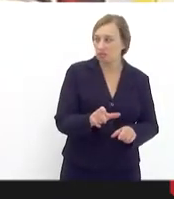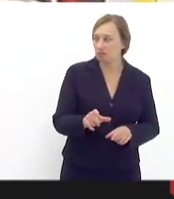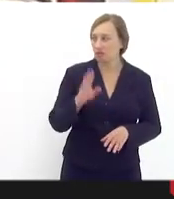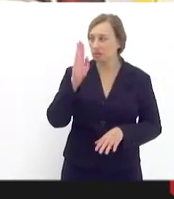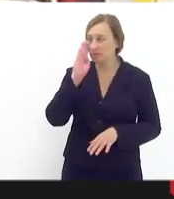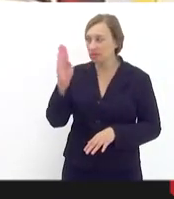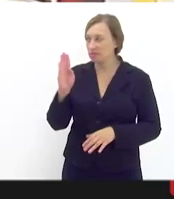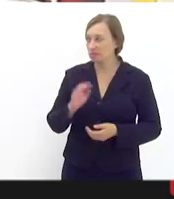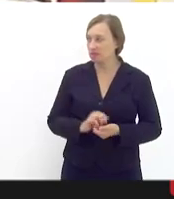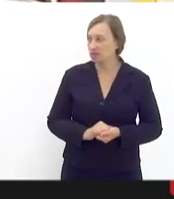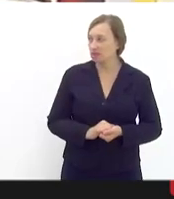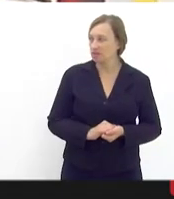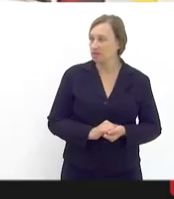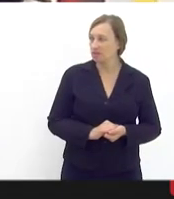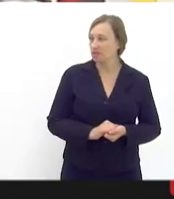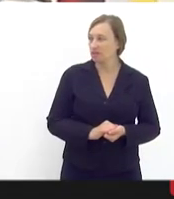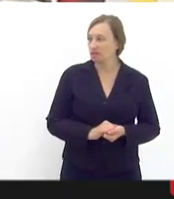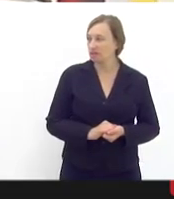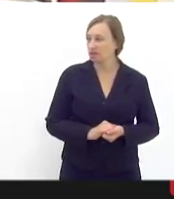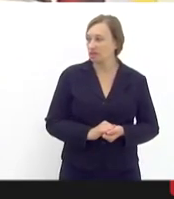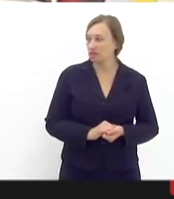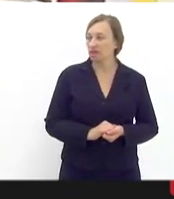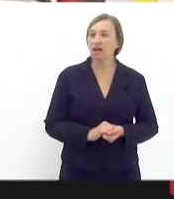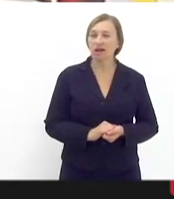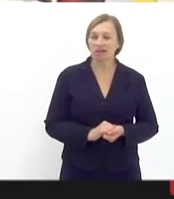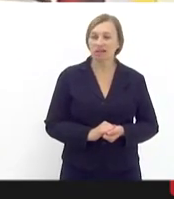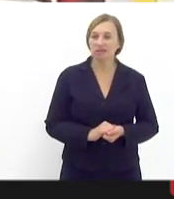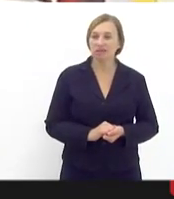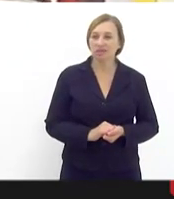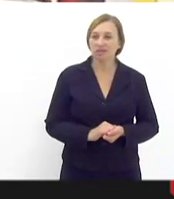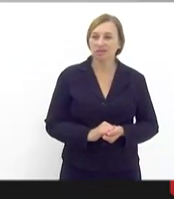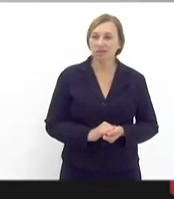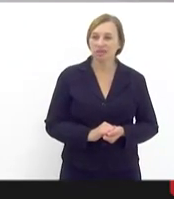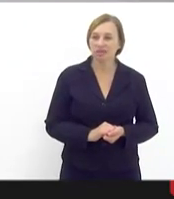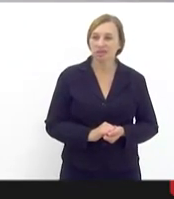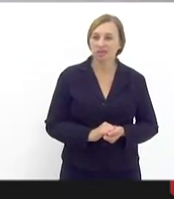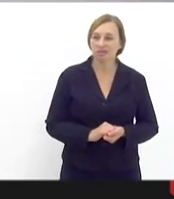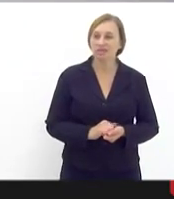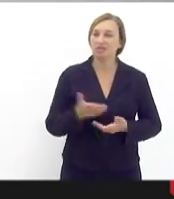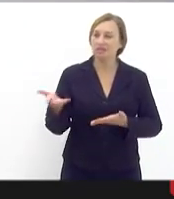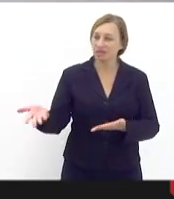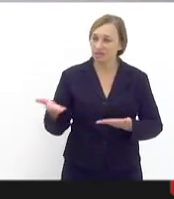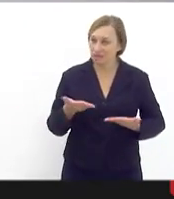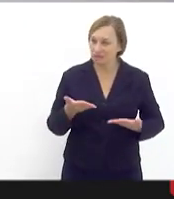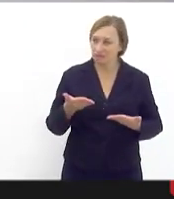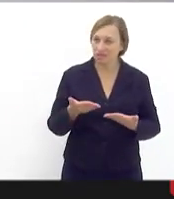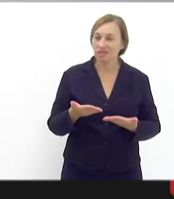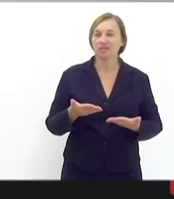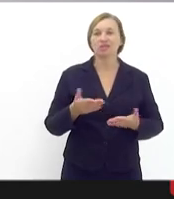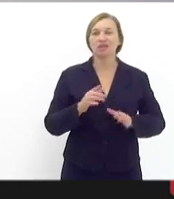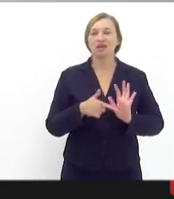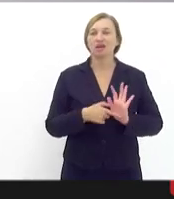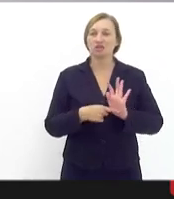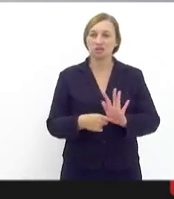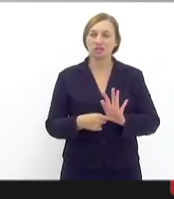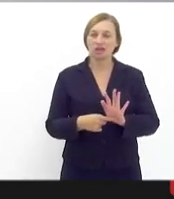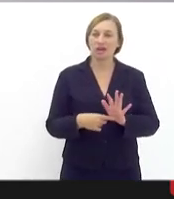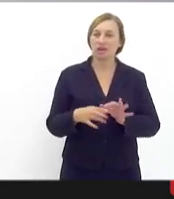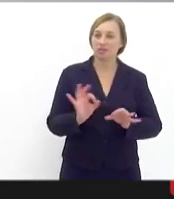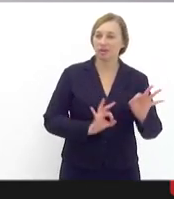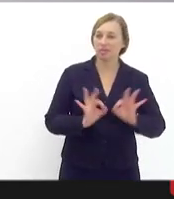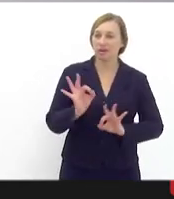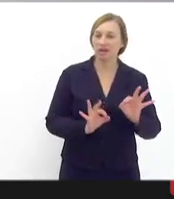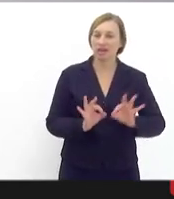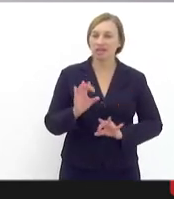E isso eu acho que está acontecendo já aqui. Era isso. Está convocadíssima a nos ajudar a desenhar esse ecossistema. Você